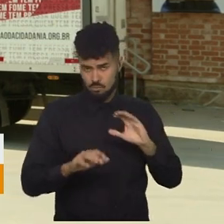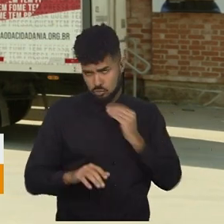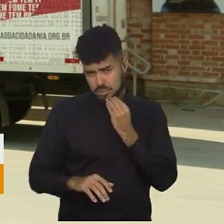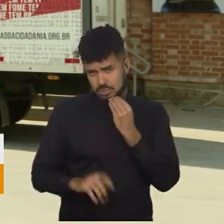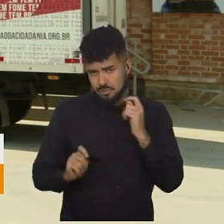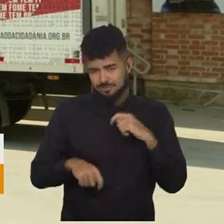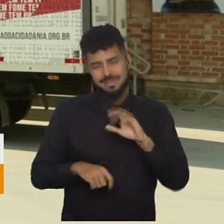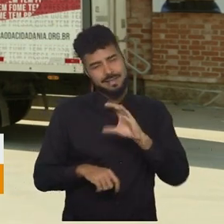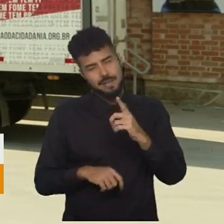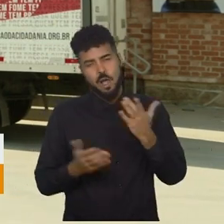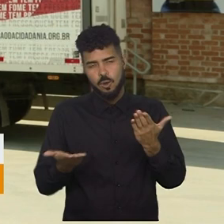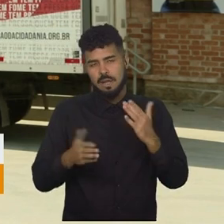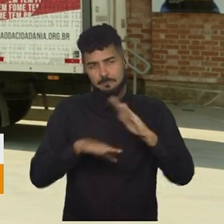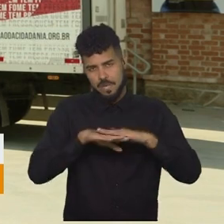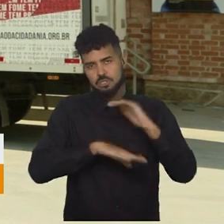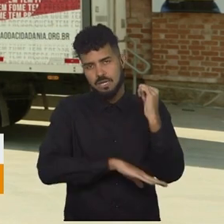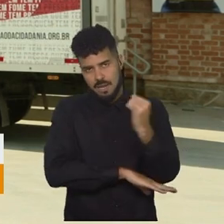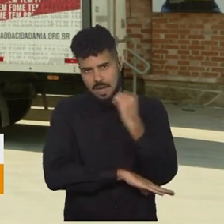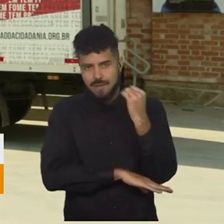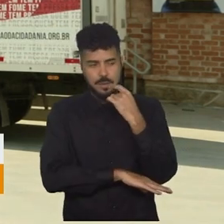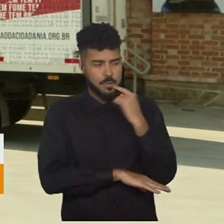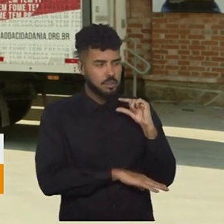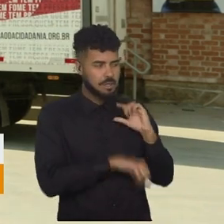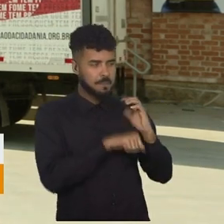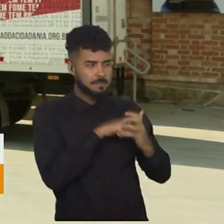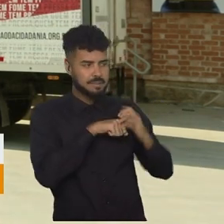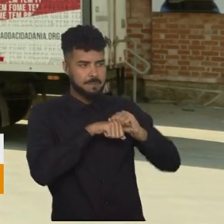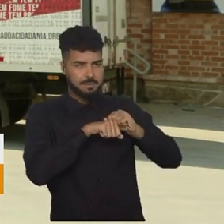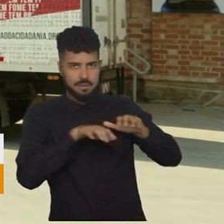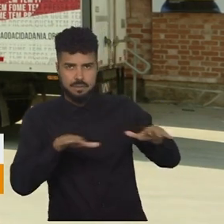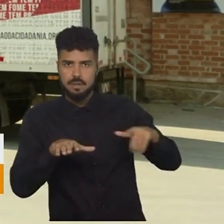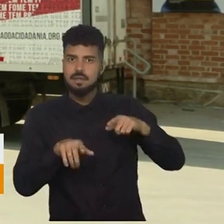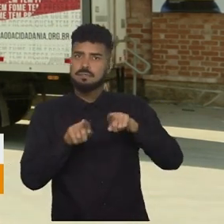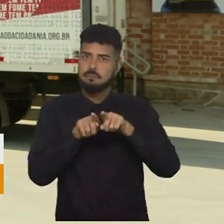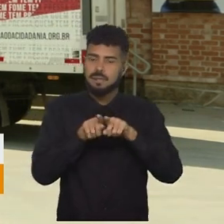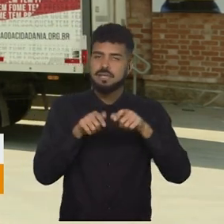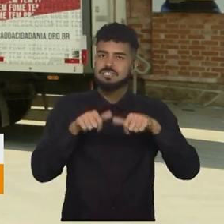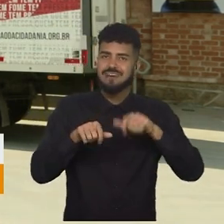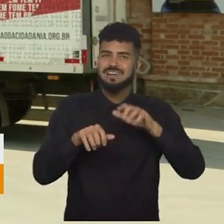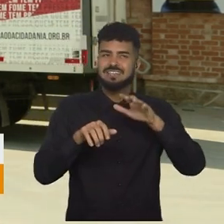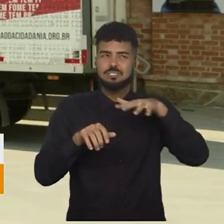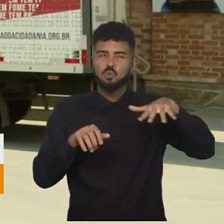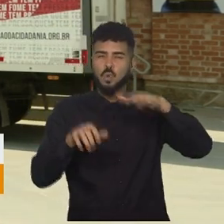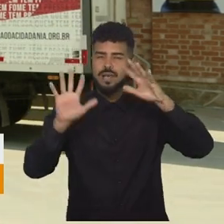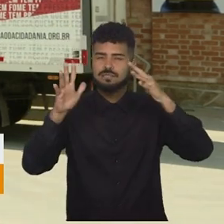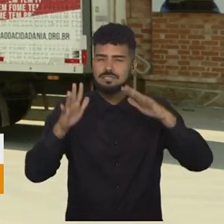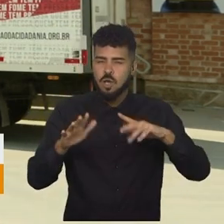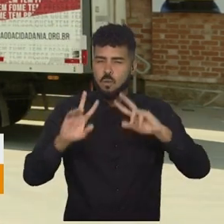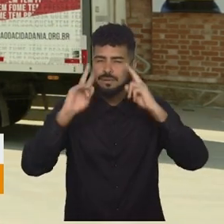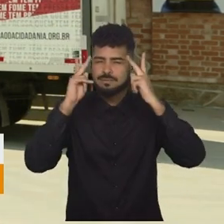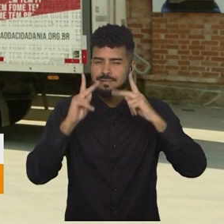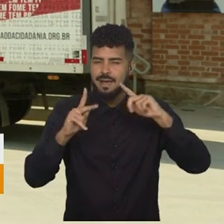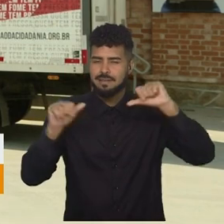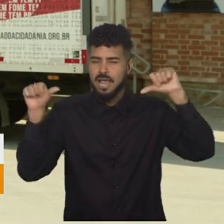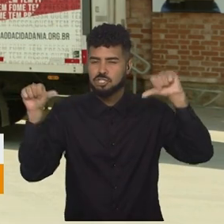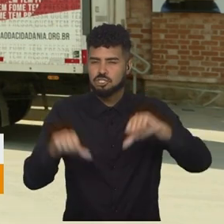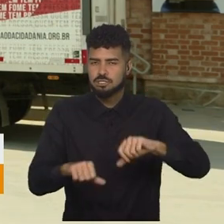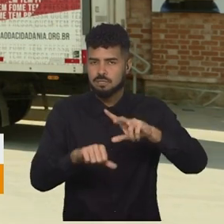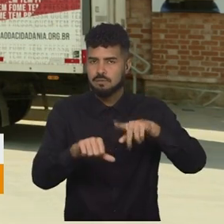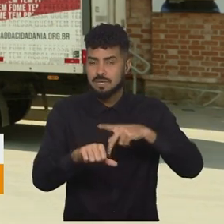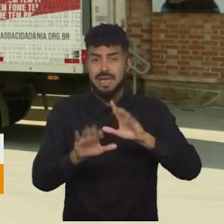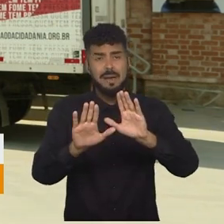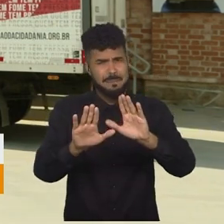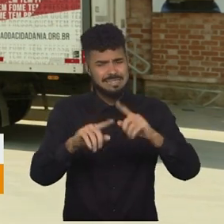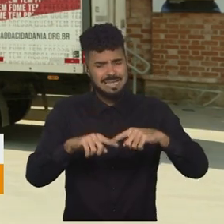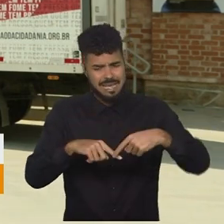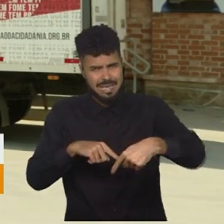agora a gente saiu de uma pandemia, né, e saiu de uma situação de tragédia humanitária nesse país. Mas é possível e a